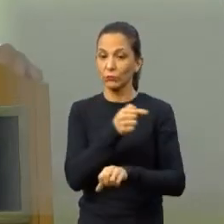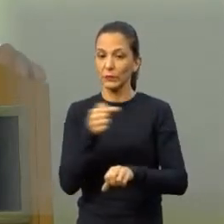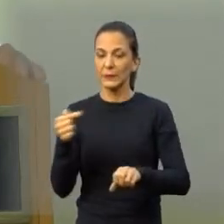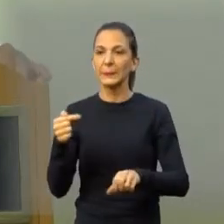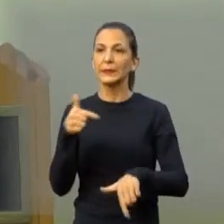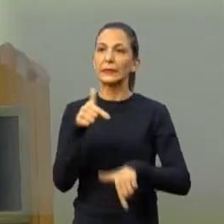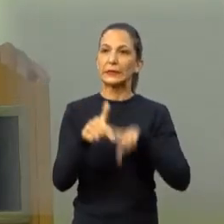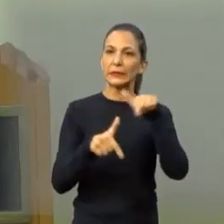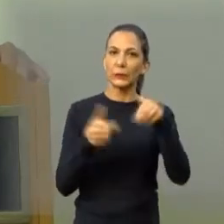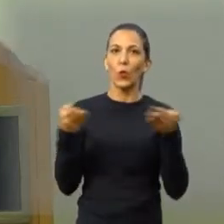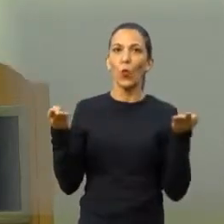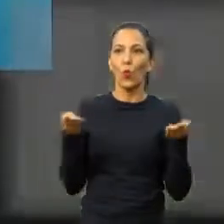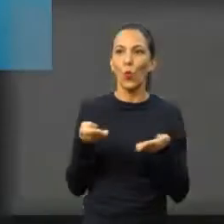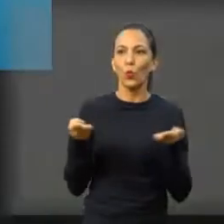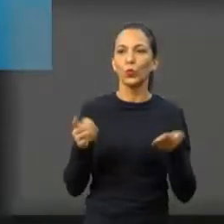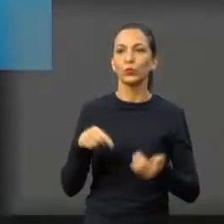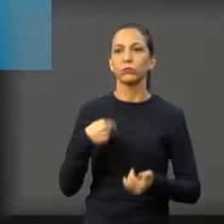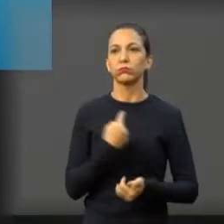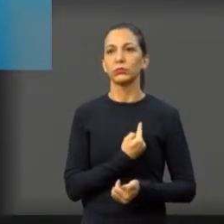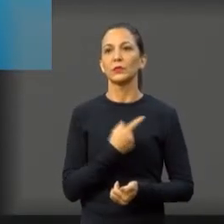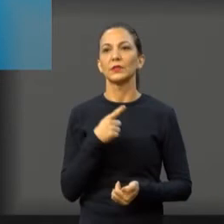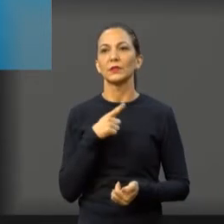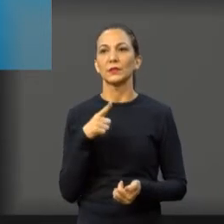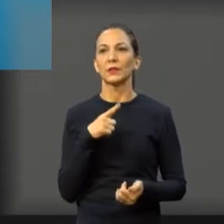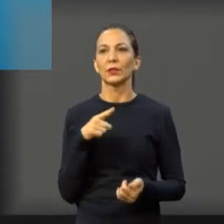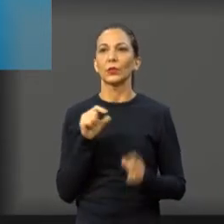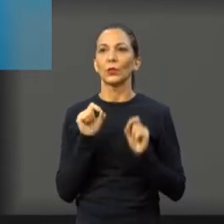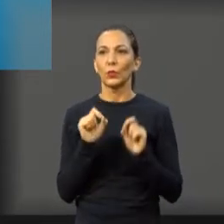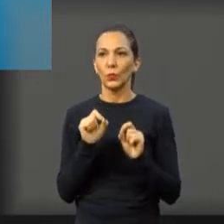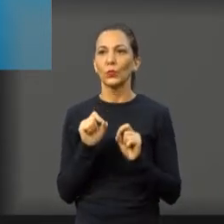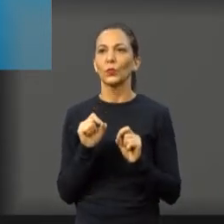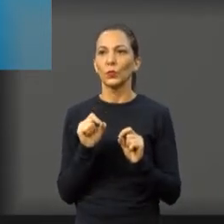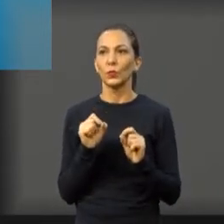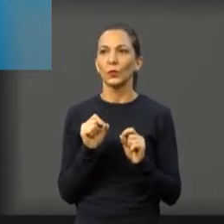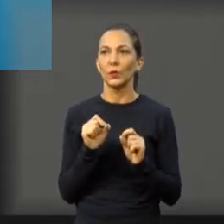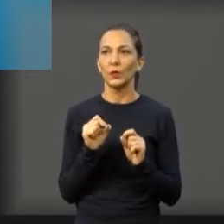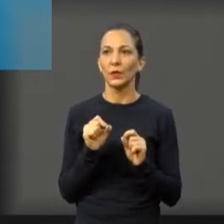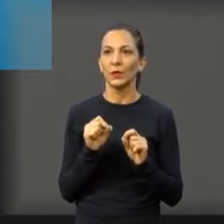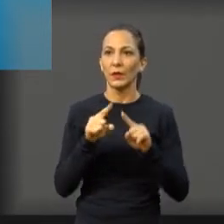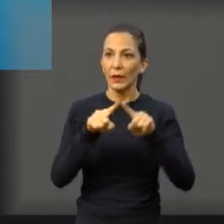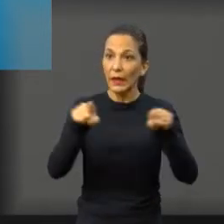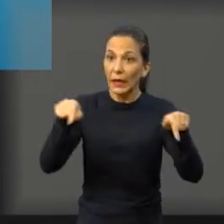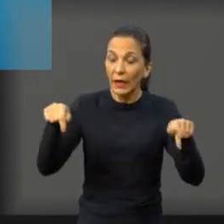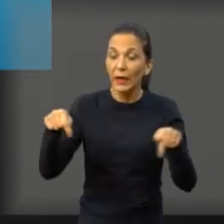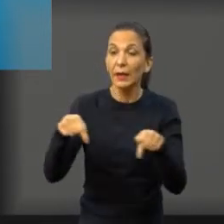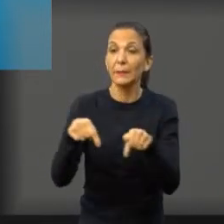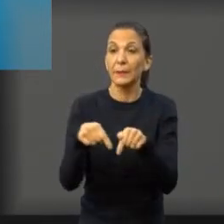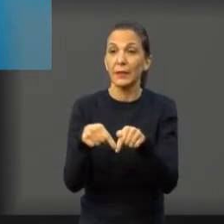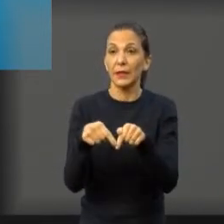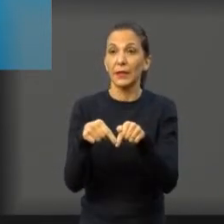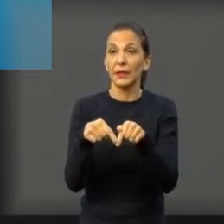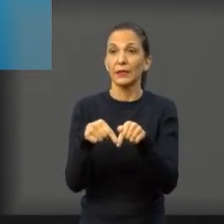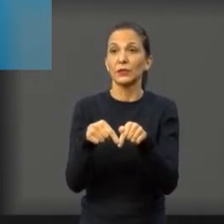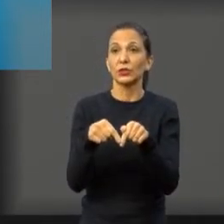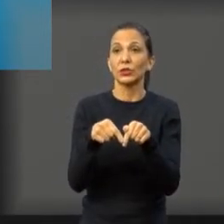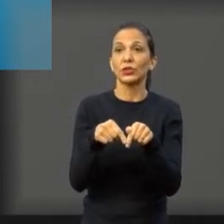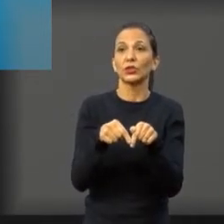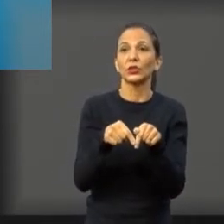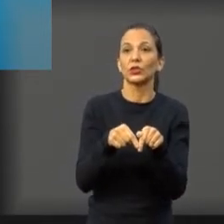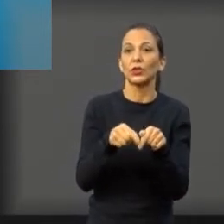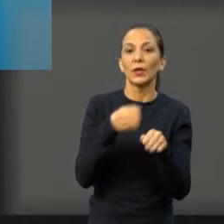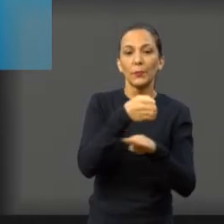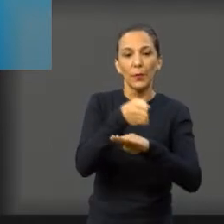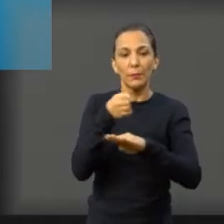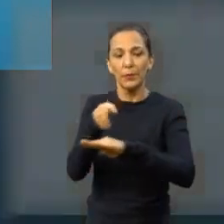hoje nós estamos a fazendo a o nosso gabinete móvel também e